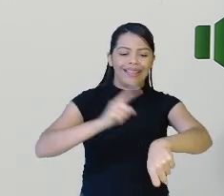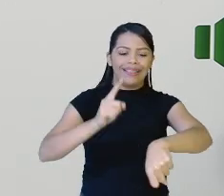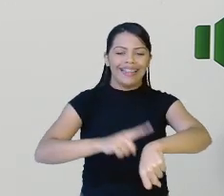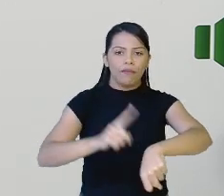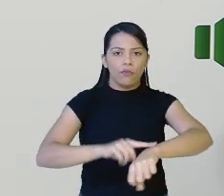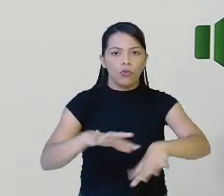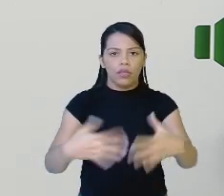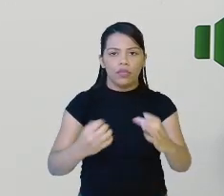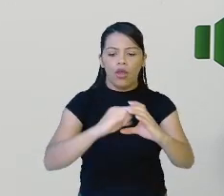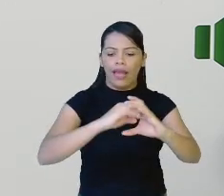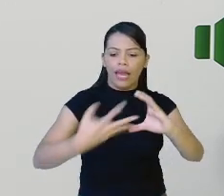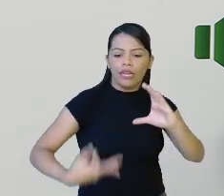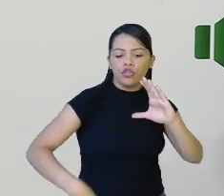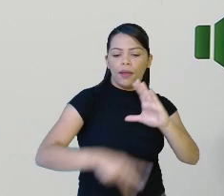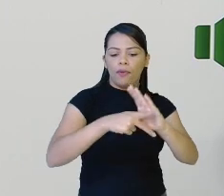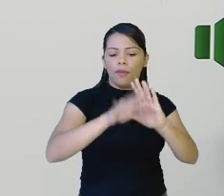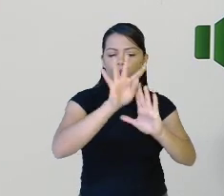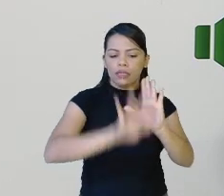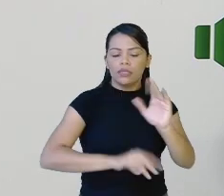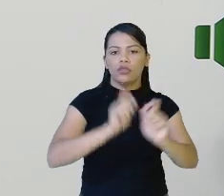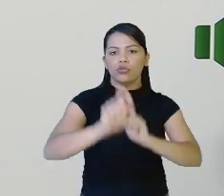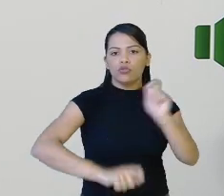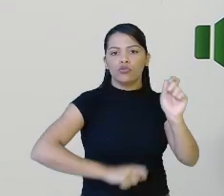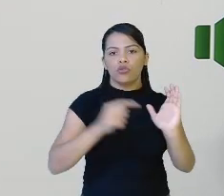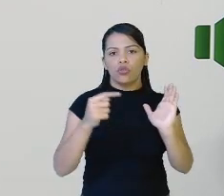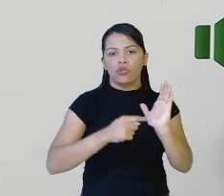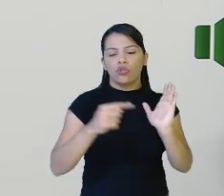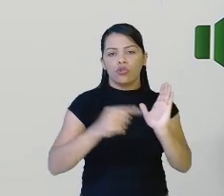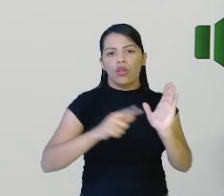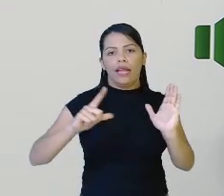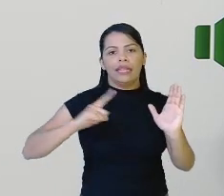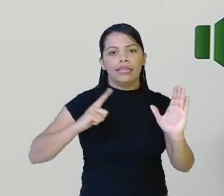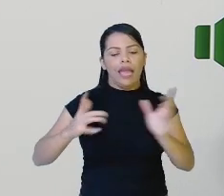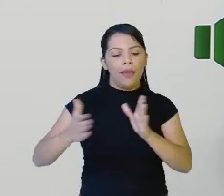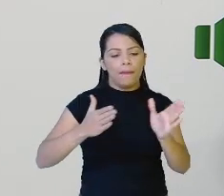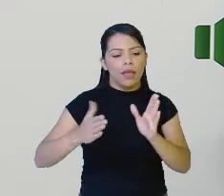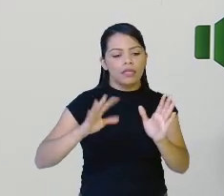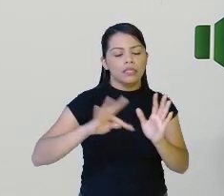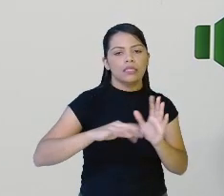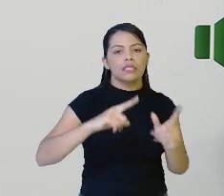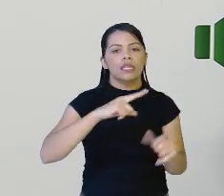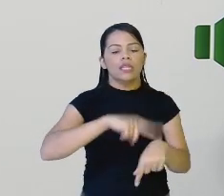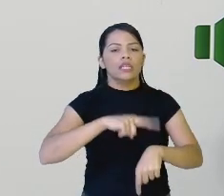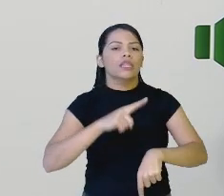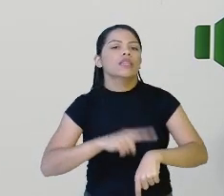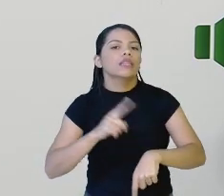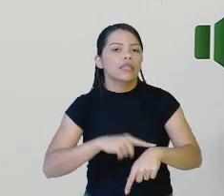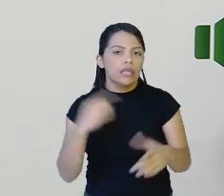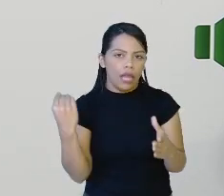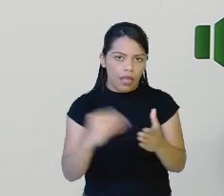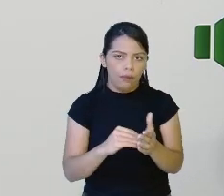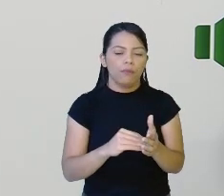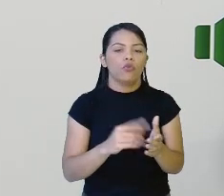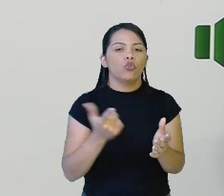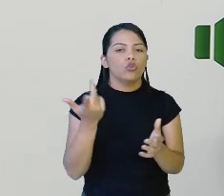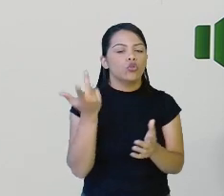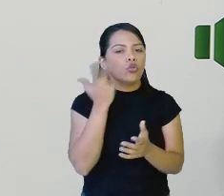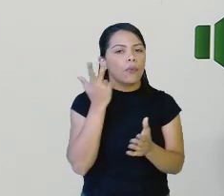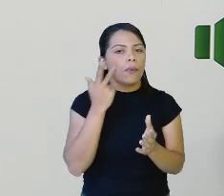das características desse texto é de caráter contemporâneo, é no tempo que nós estamos